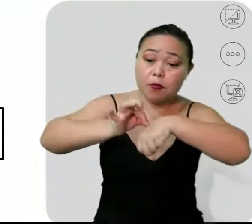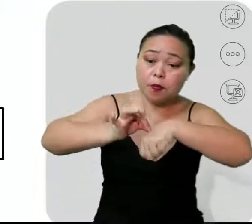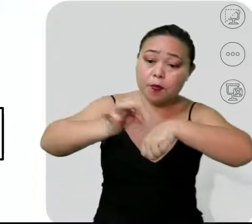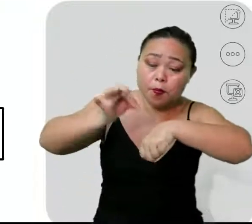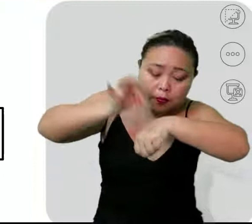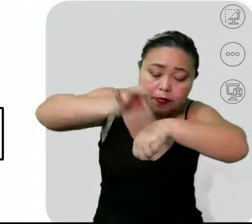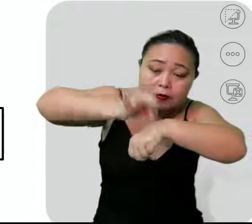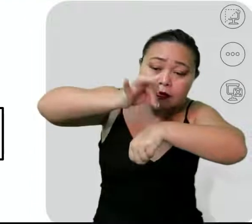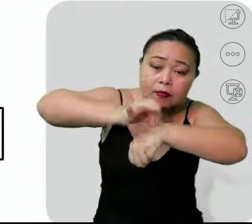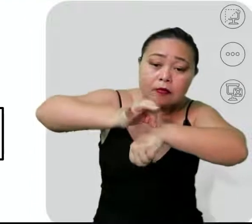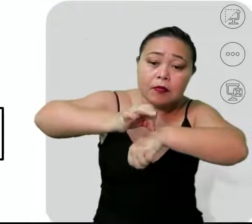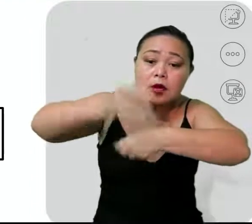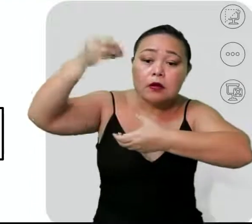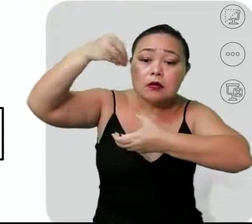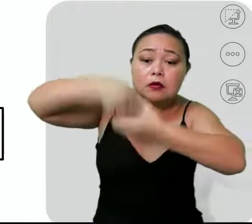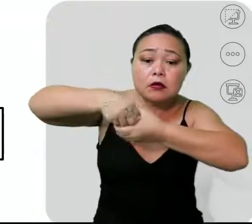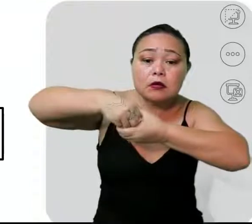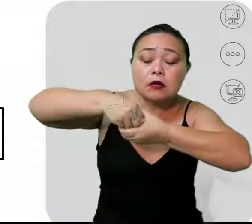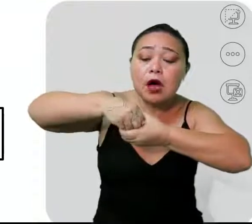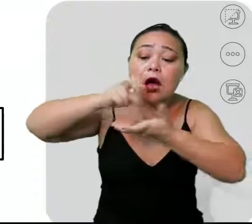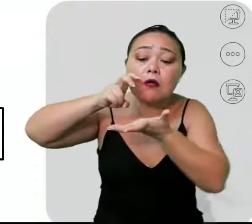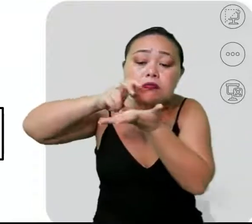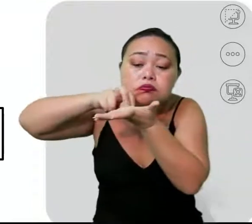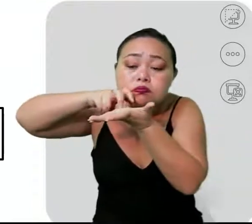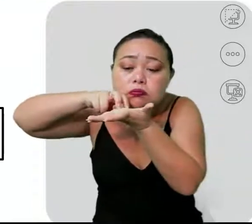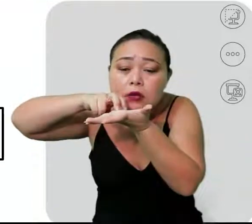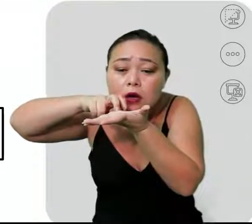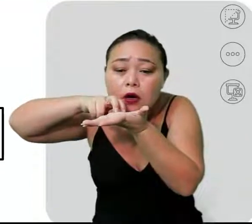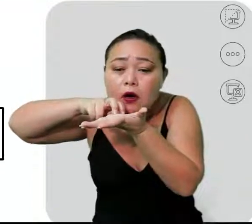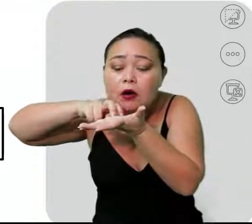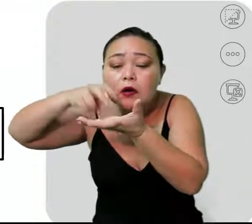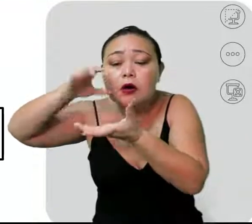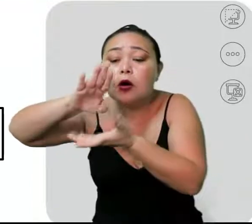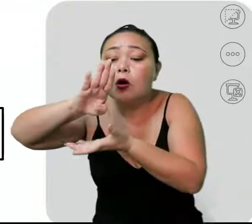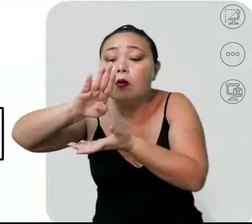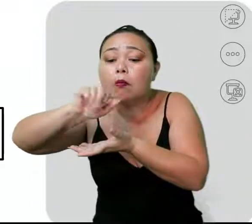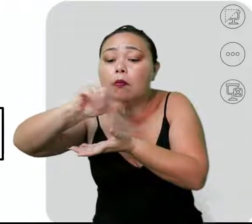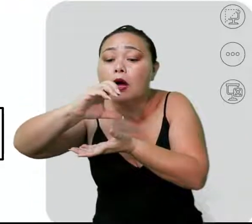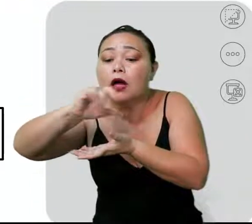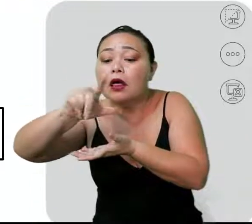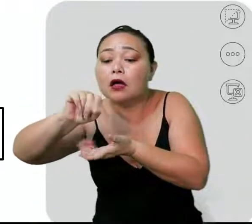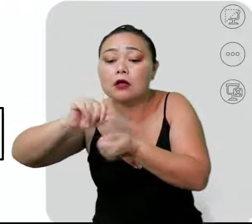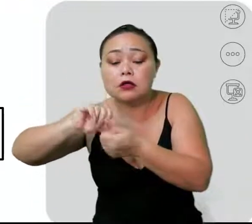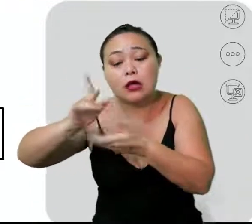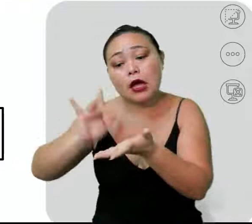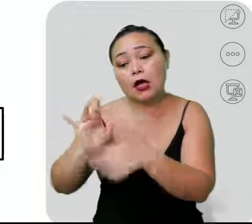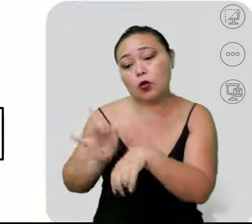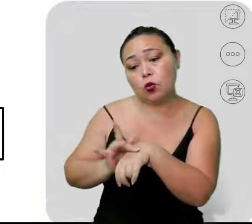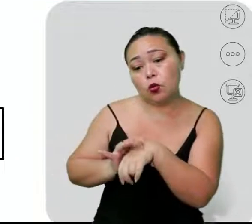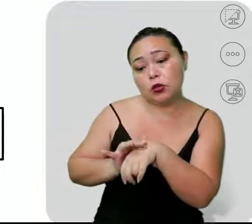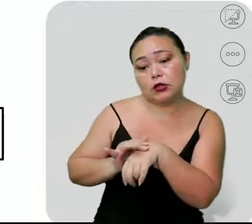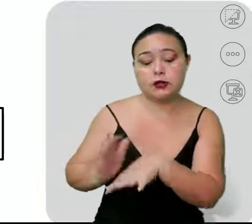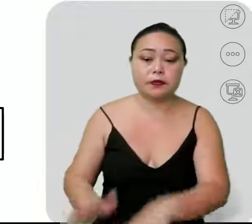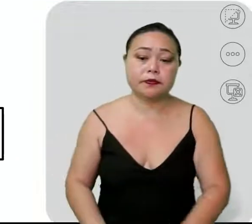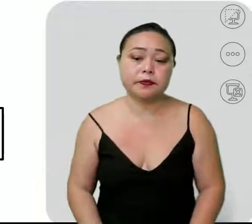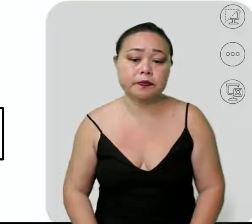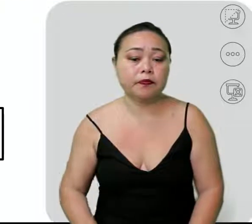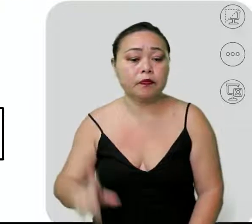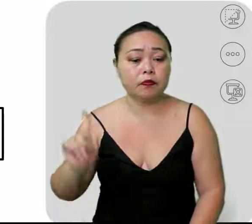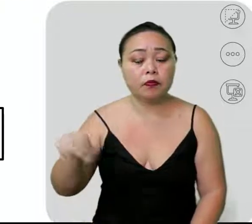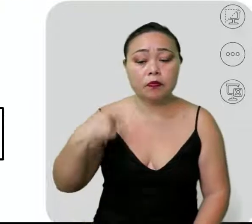que isso se alojava nos ratos portadores do bacilo da doença